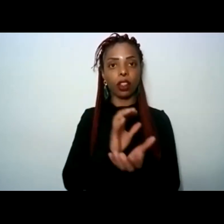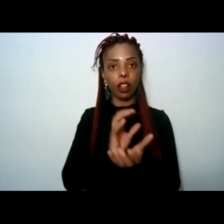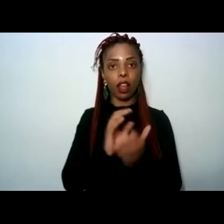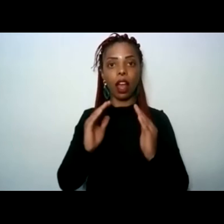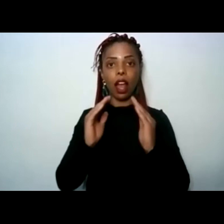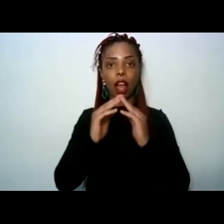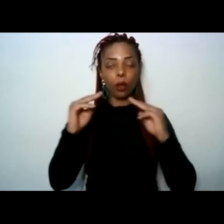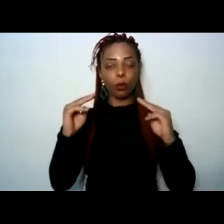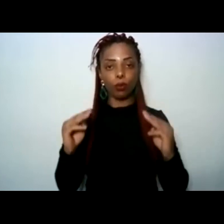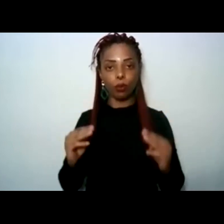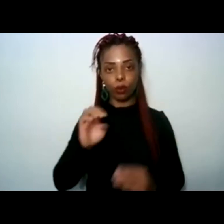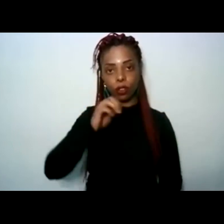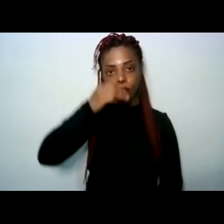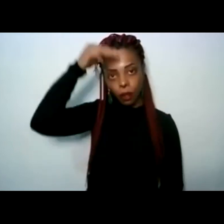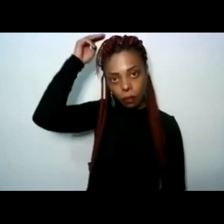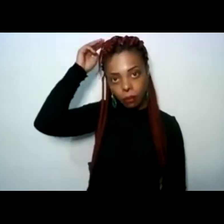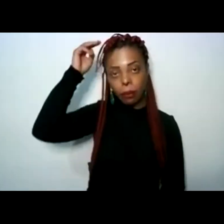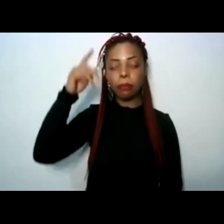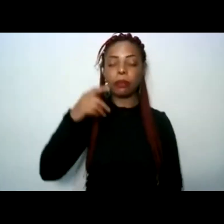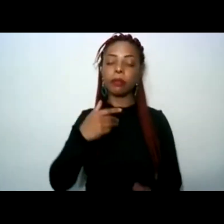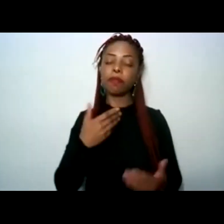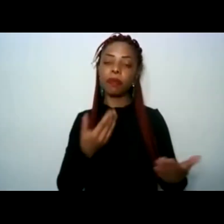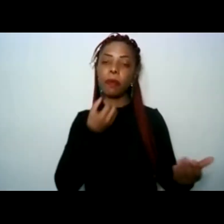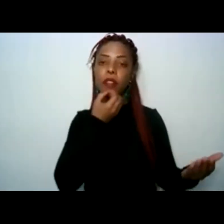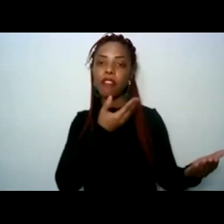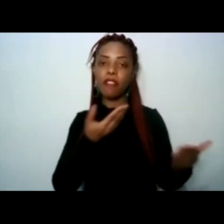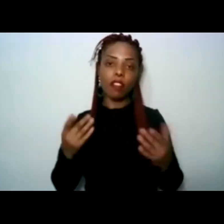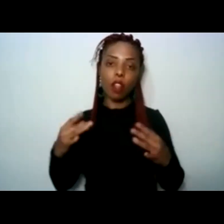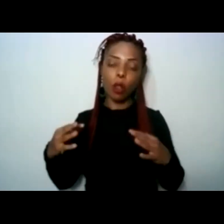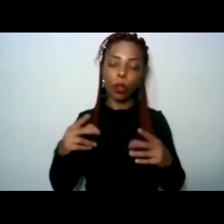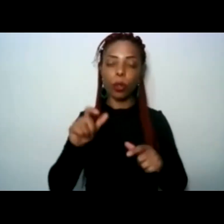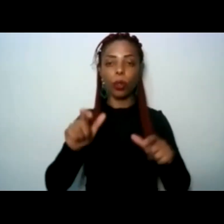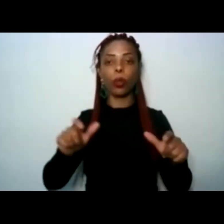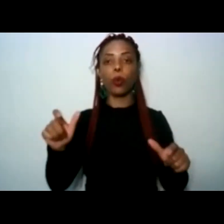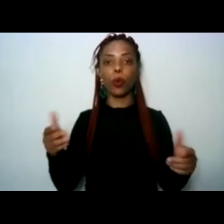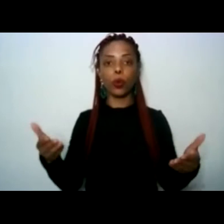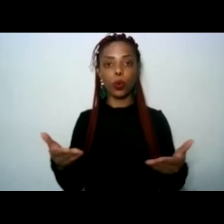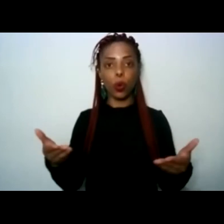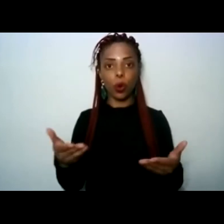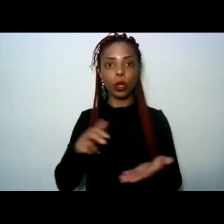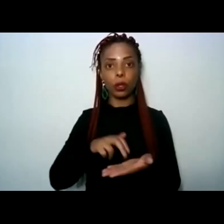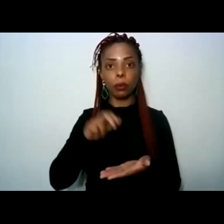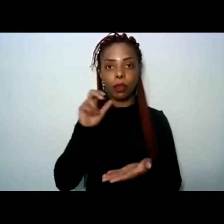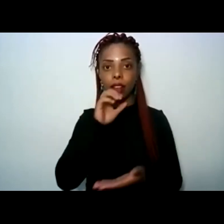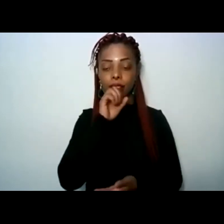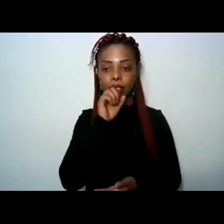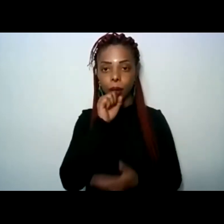Klabin. Quero dar as boas-vindas a todas as pessoas que estão aqui conosco nesta manhã de sábado.